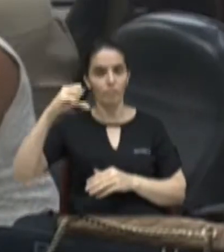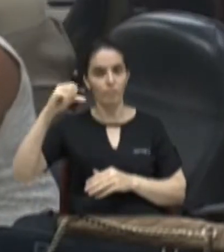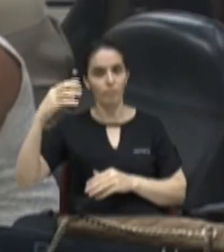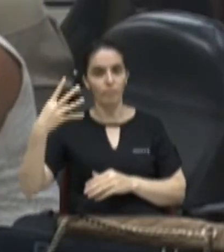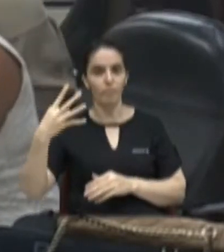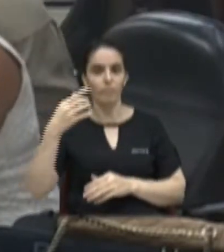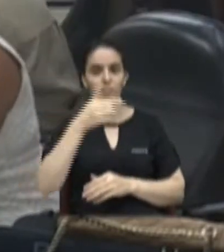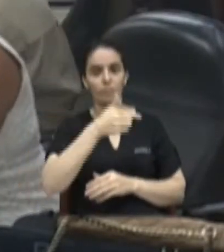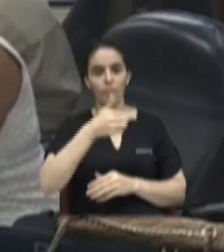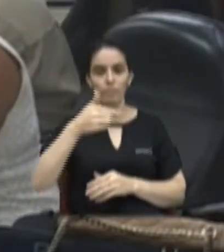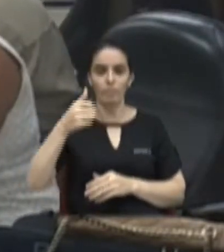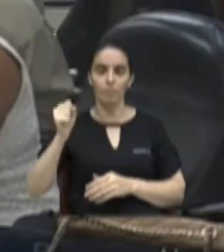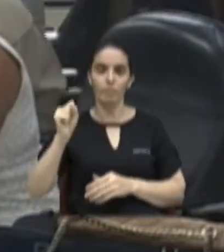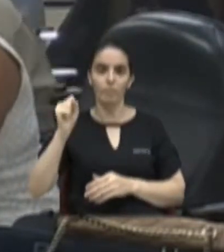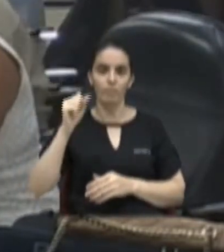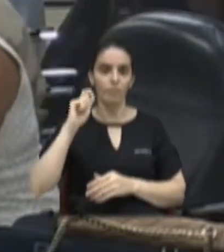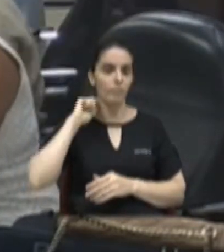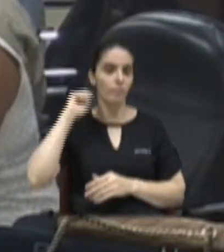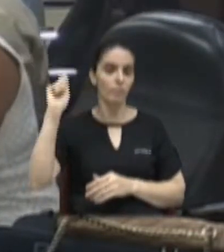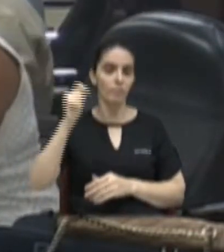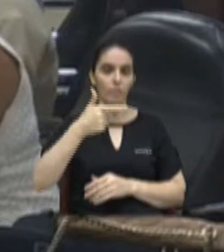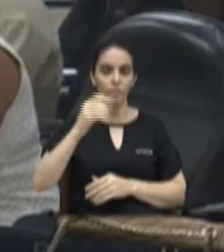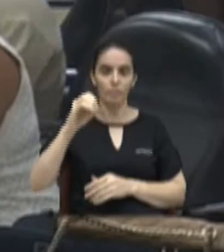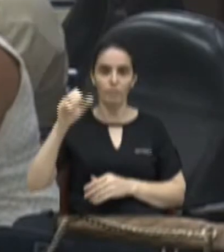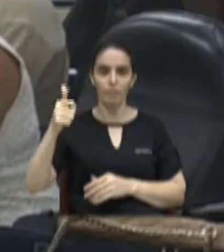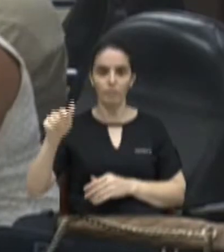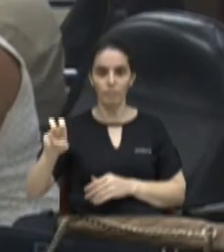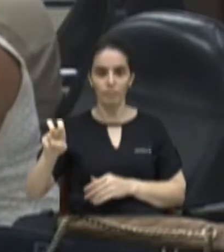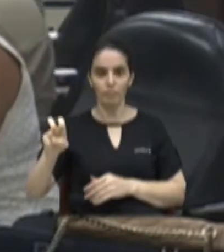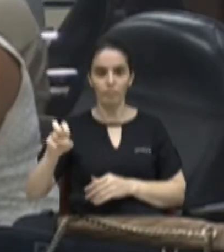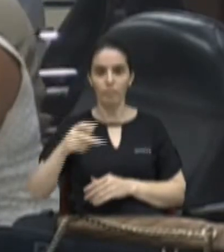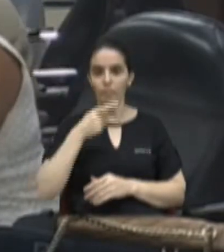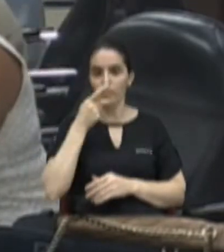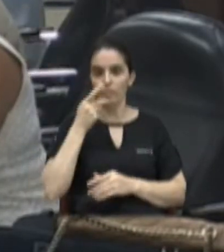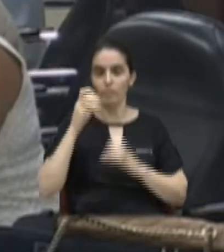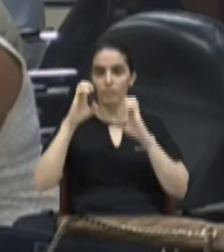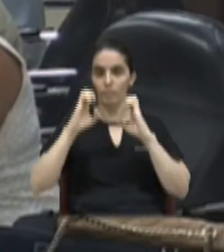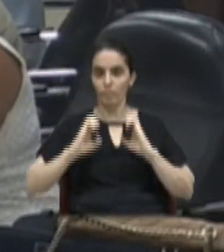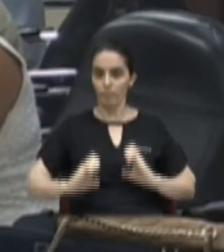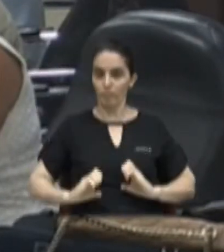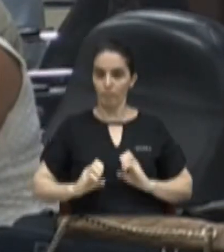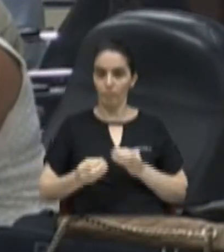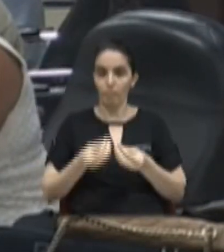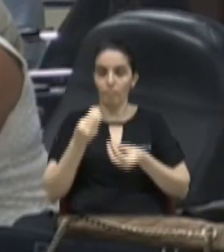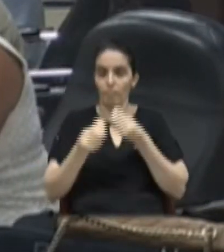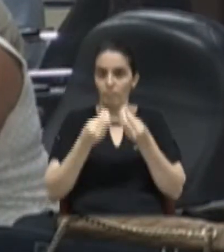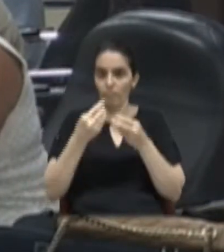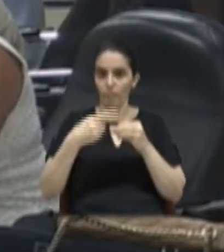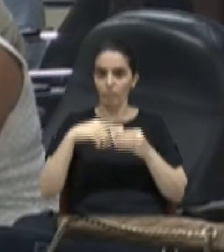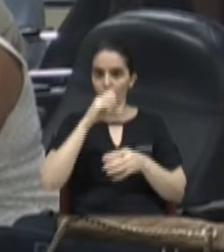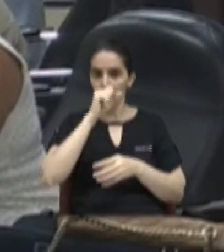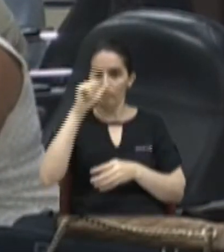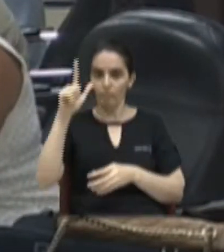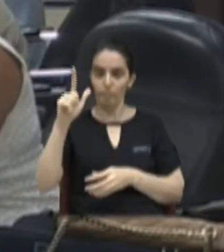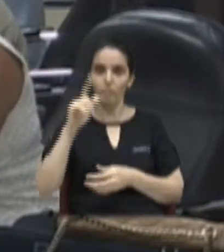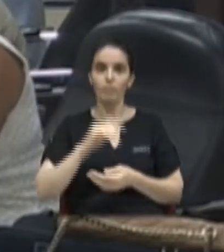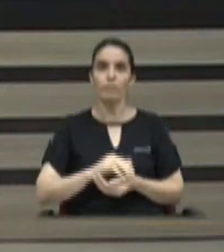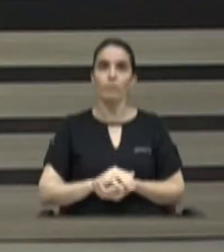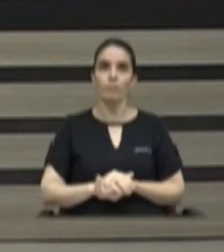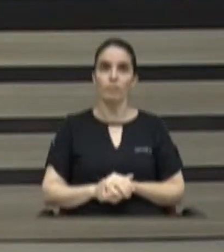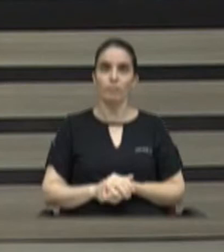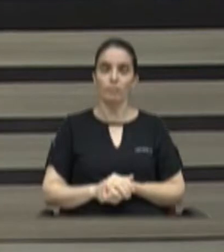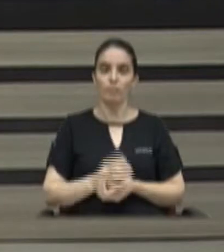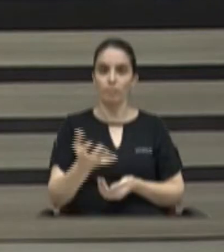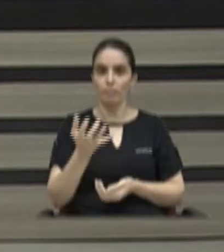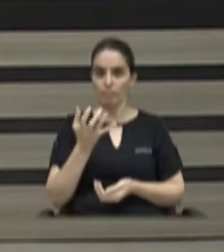5.494, de 28 de abril de 2015, que dispõe sobre o Código de Posturas do município de Limeira e da outras providências, o